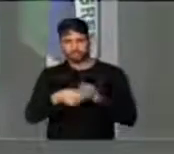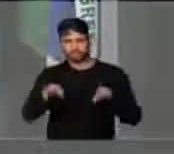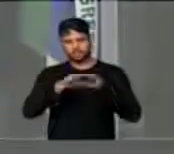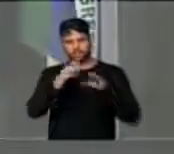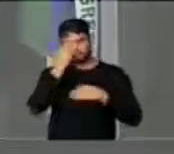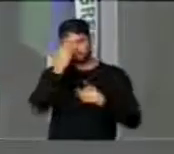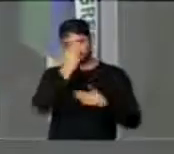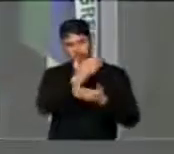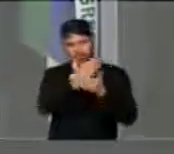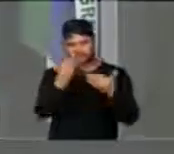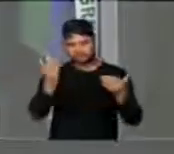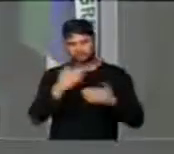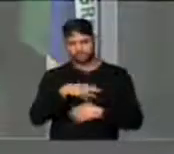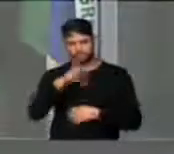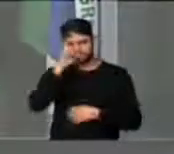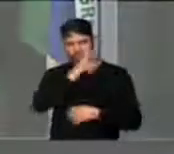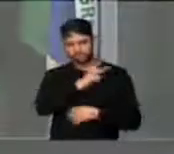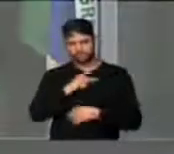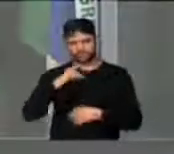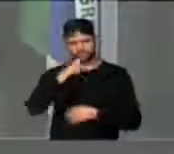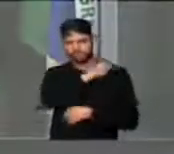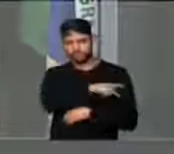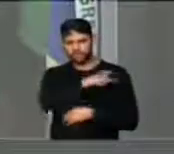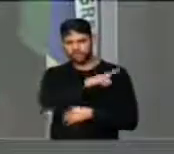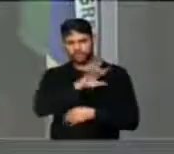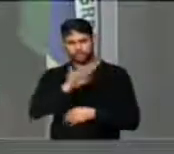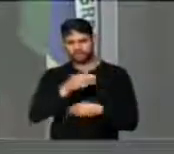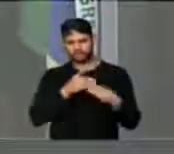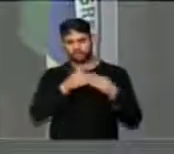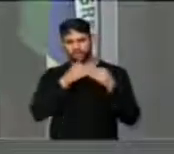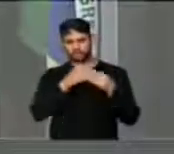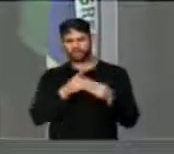Muito obrigado. Ok, do Piauí agora vamos ao...